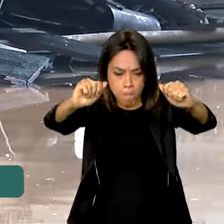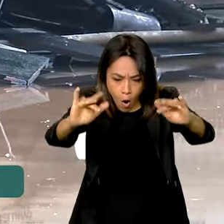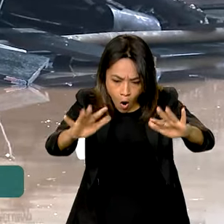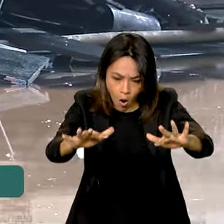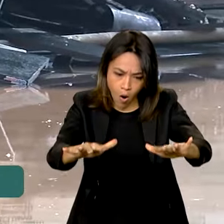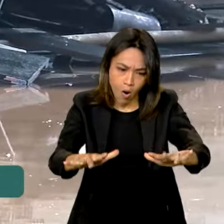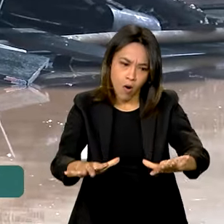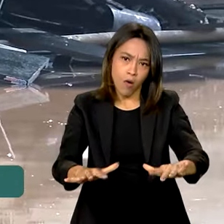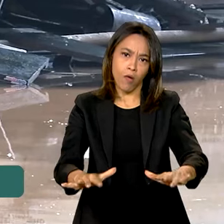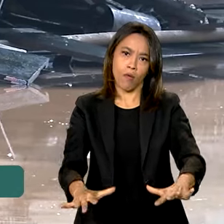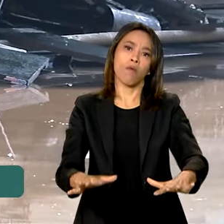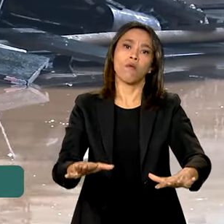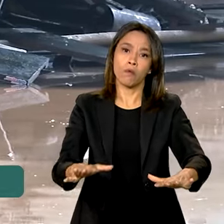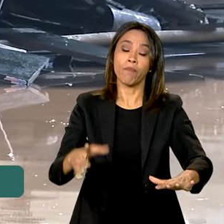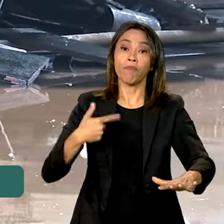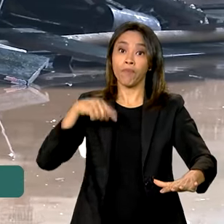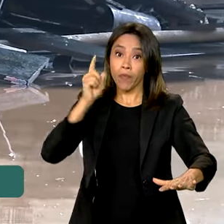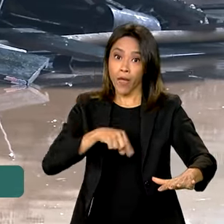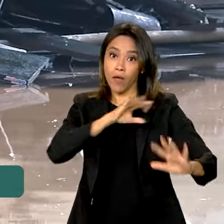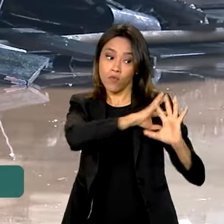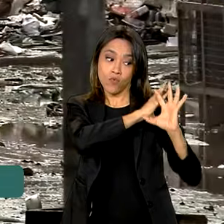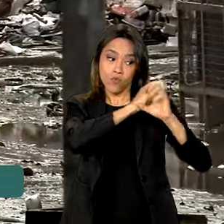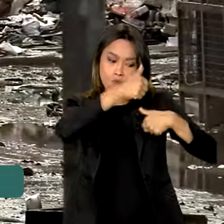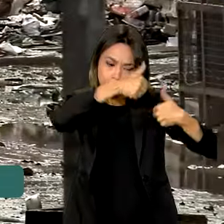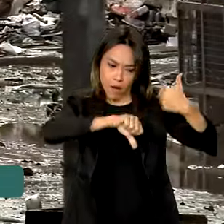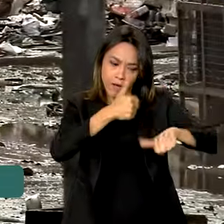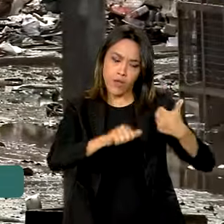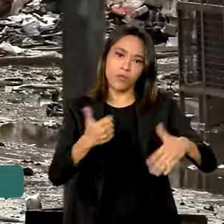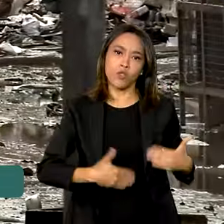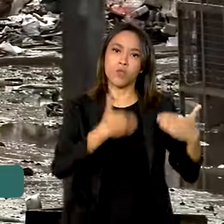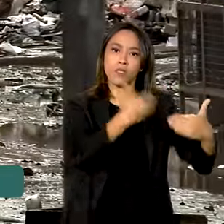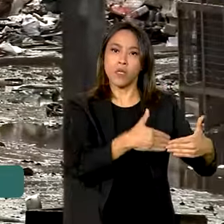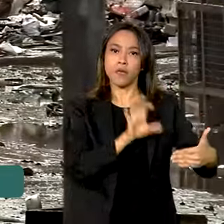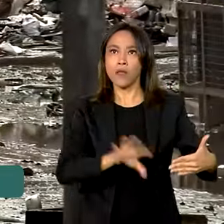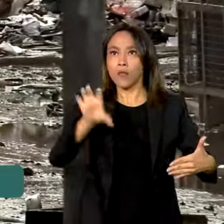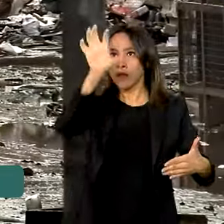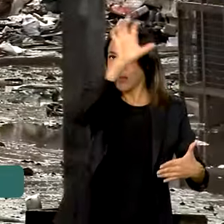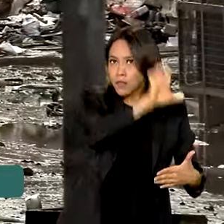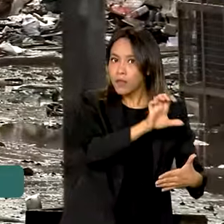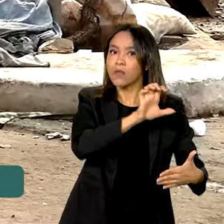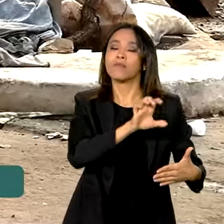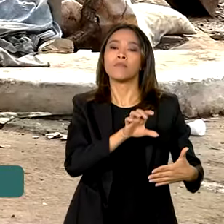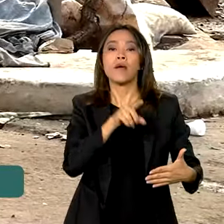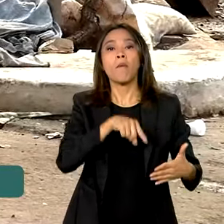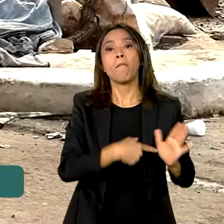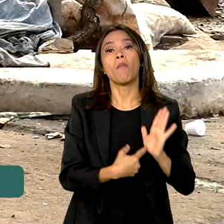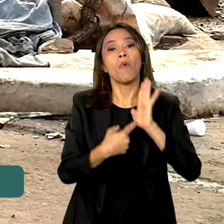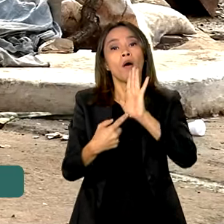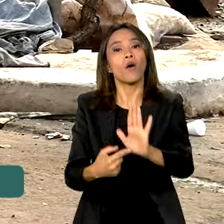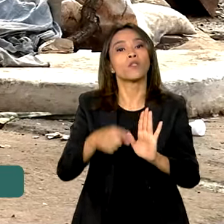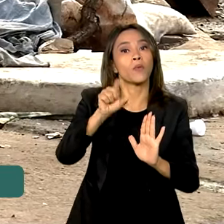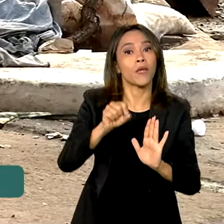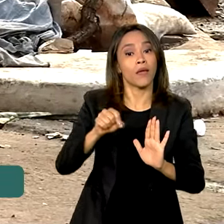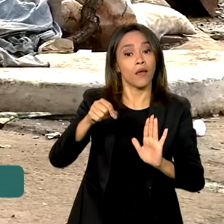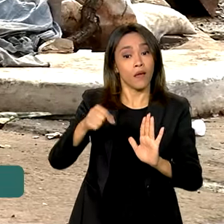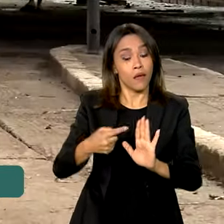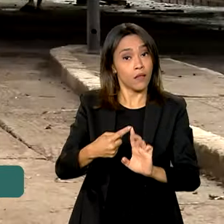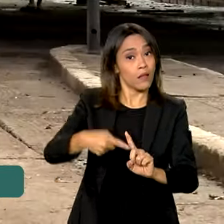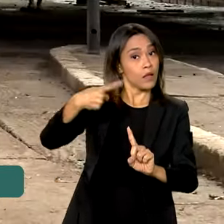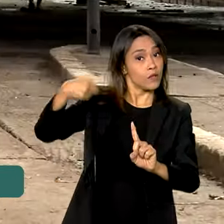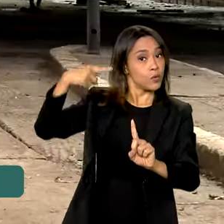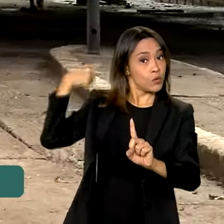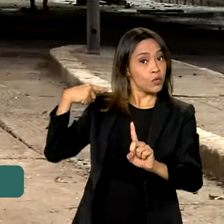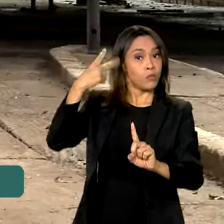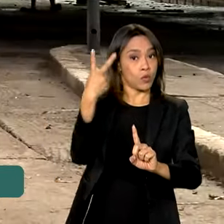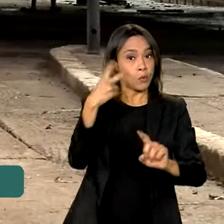Um balanço do Ministério da Integração e do Desenvolvimento Regional mostra que só nas últimas